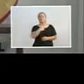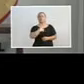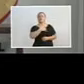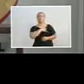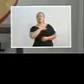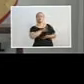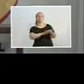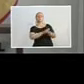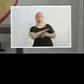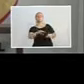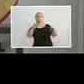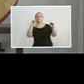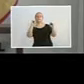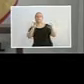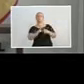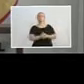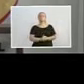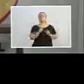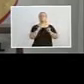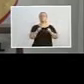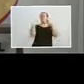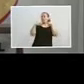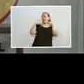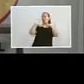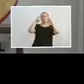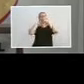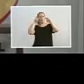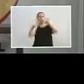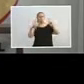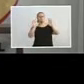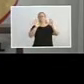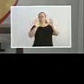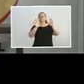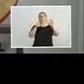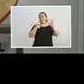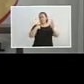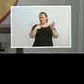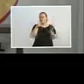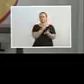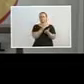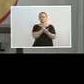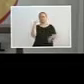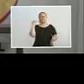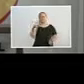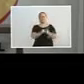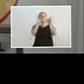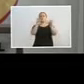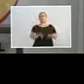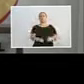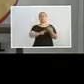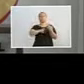Podem espernear, podem esbravejar, que nós vamos levar tudo até as últimas consequências.